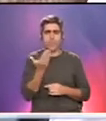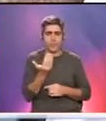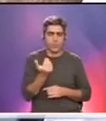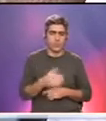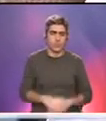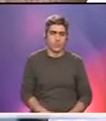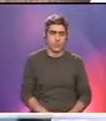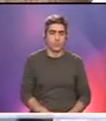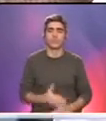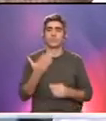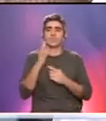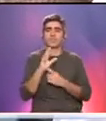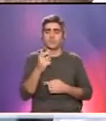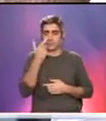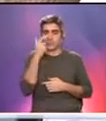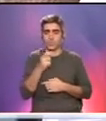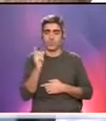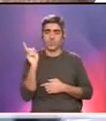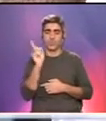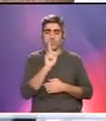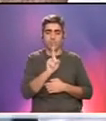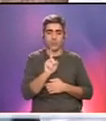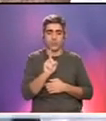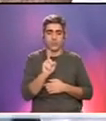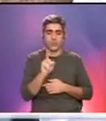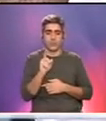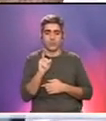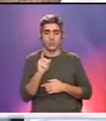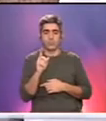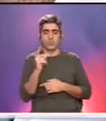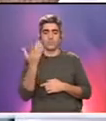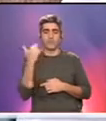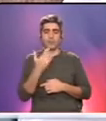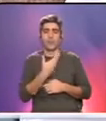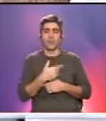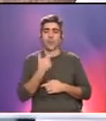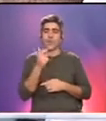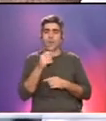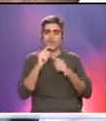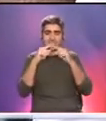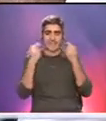Quando uma pessoa... aquele Filipe Antigo, não é? Que não podia sorrir. Filipe Antigo.